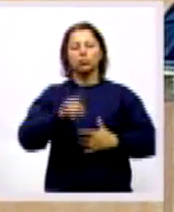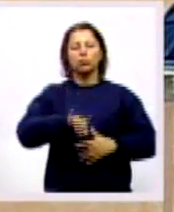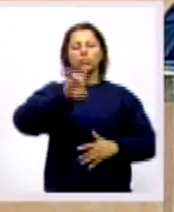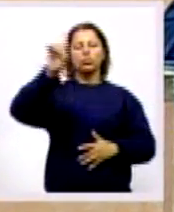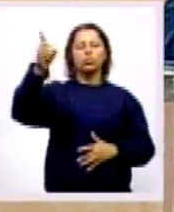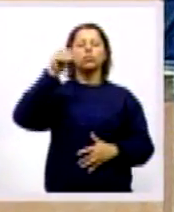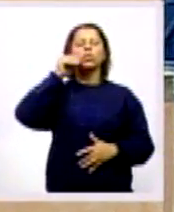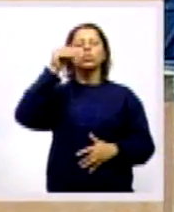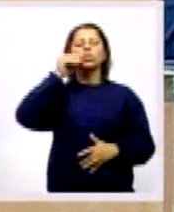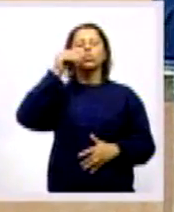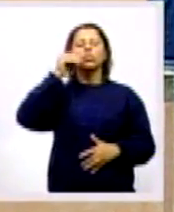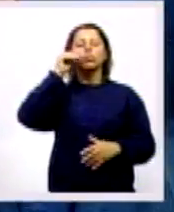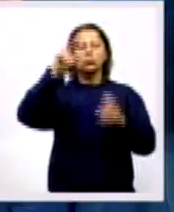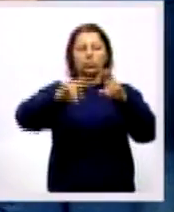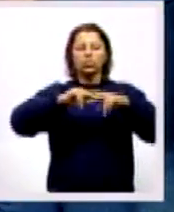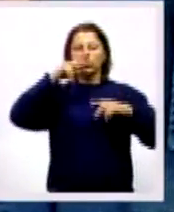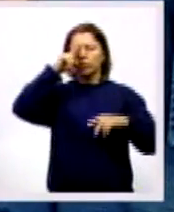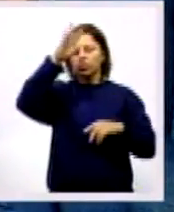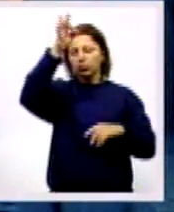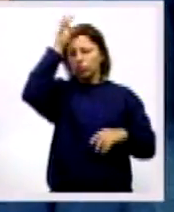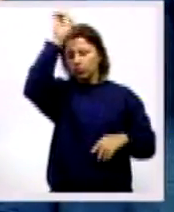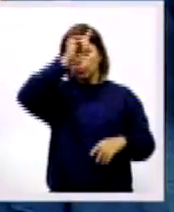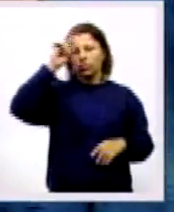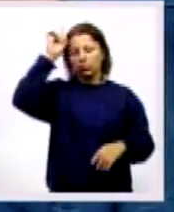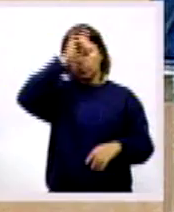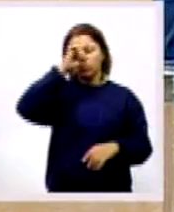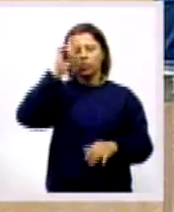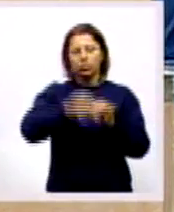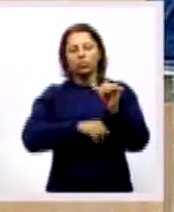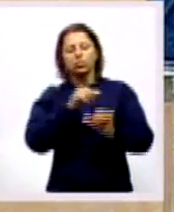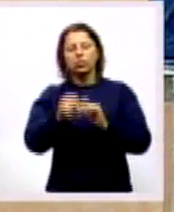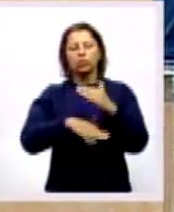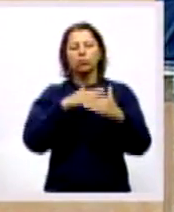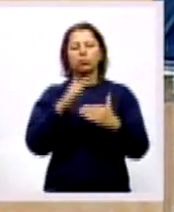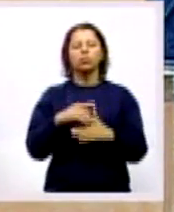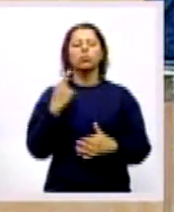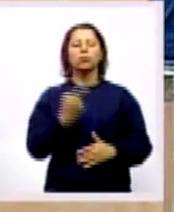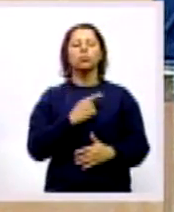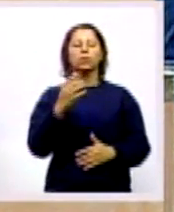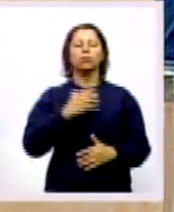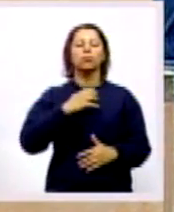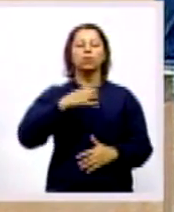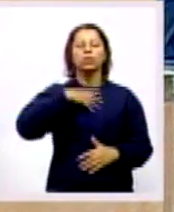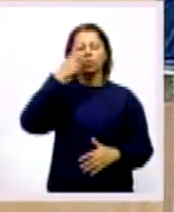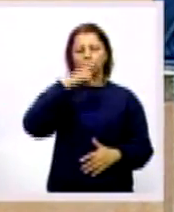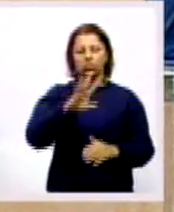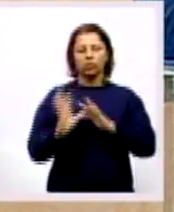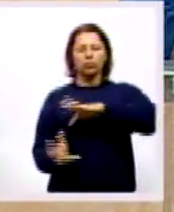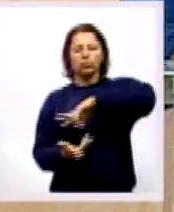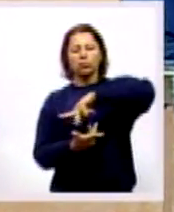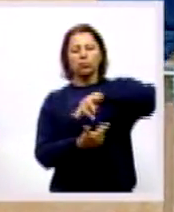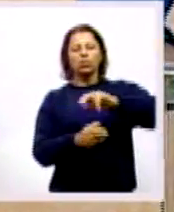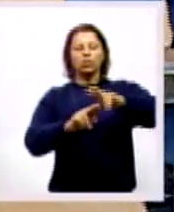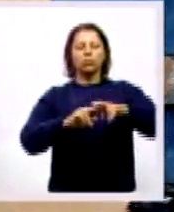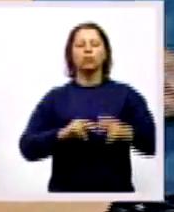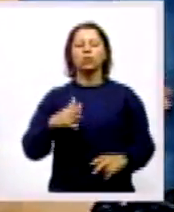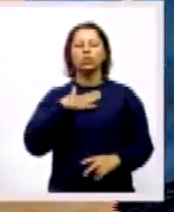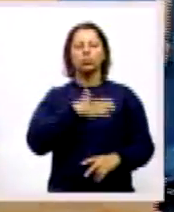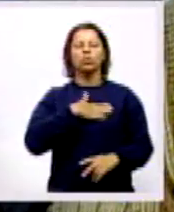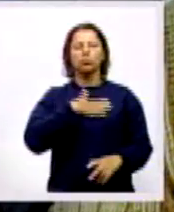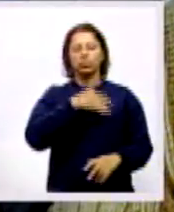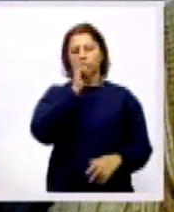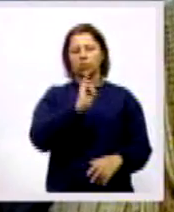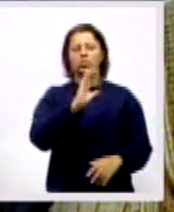está tentando, por força do seu Espírito, modificar o nosso jeito de enxergar o mundo. Por isso que eu gosto de dizer